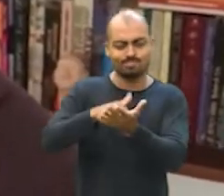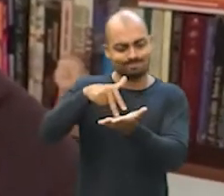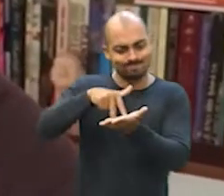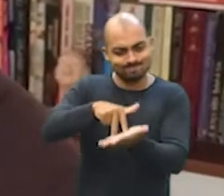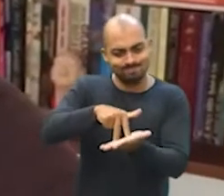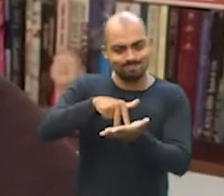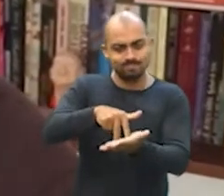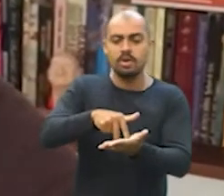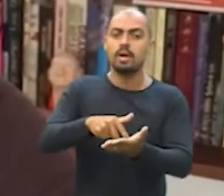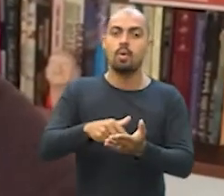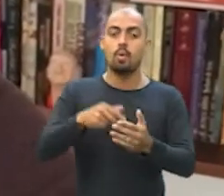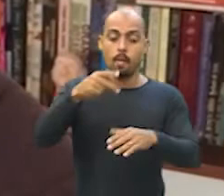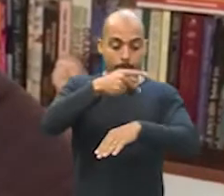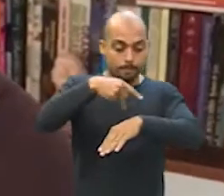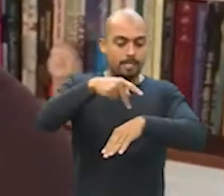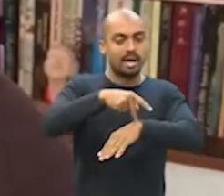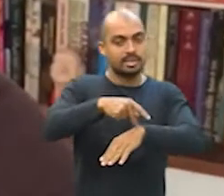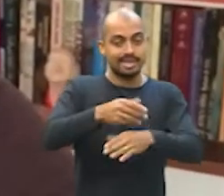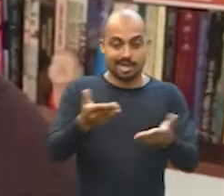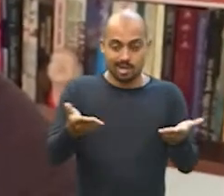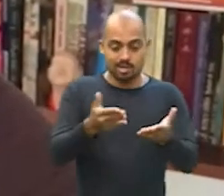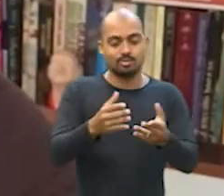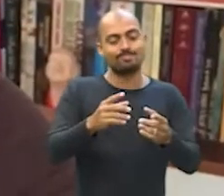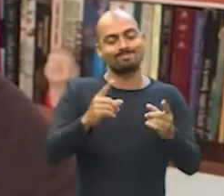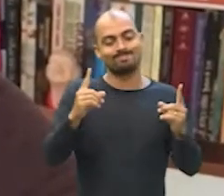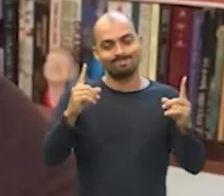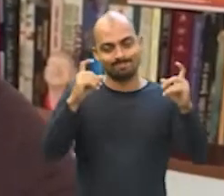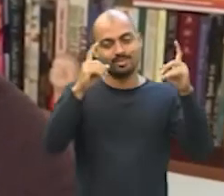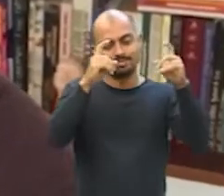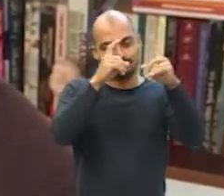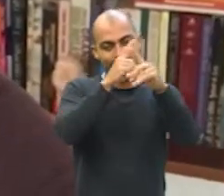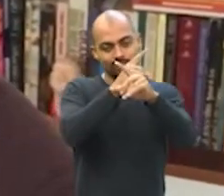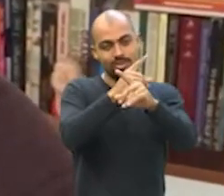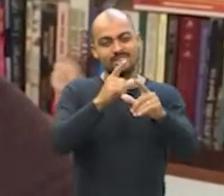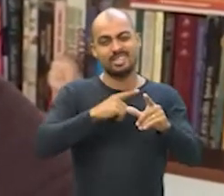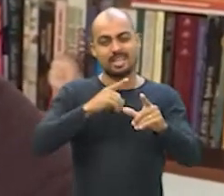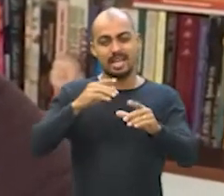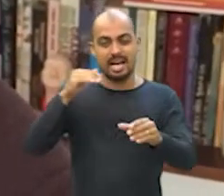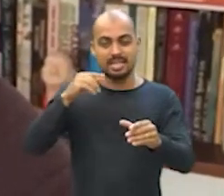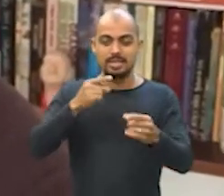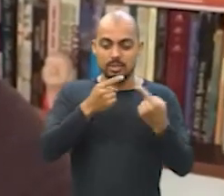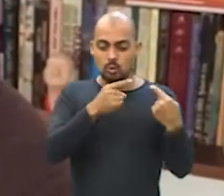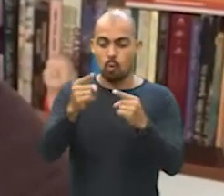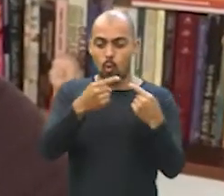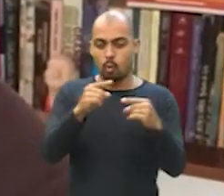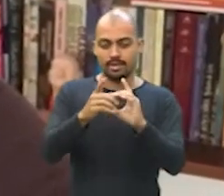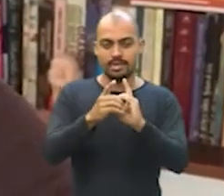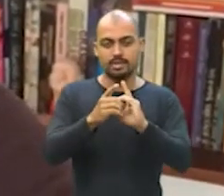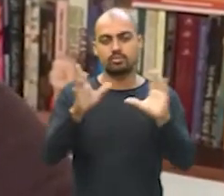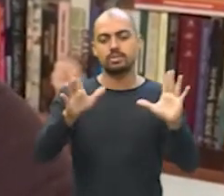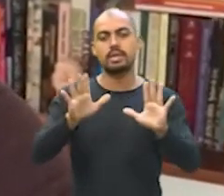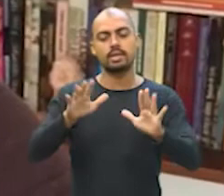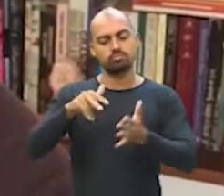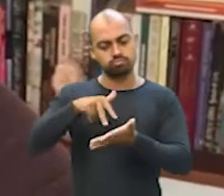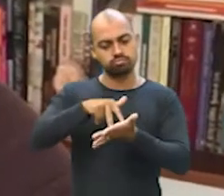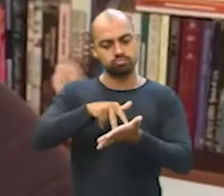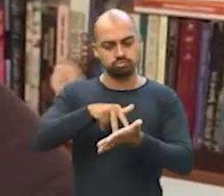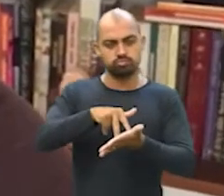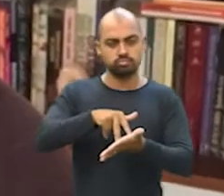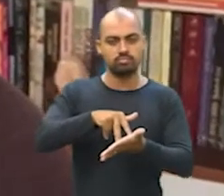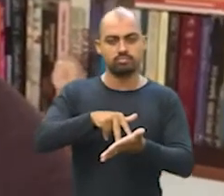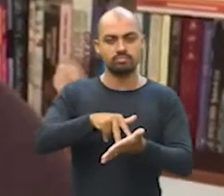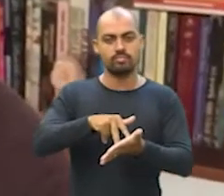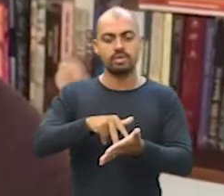tempos difíceis no nosso país, muitos ataques à democracia, e é muito importante ter um mandato pautado nessa